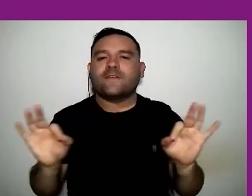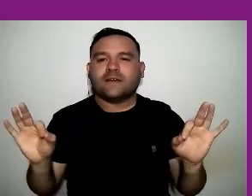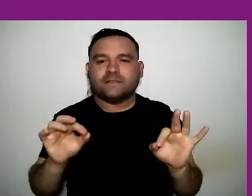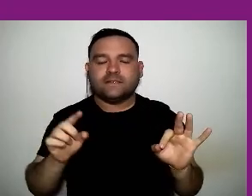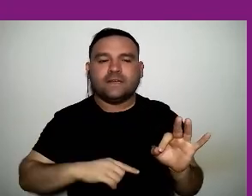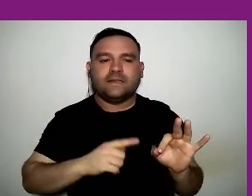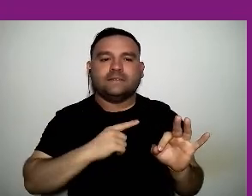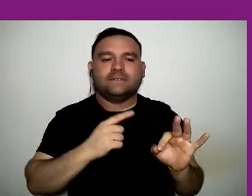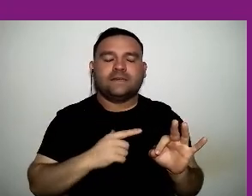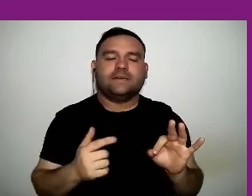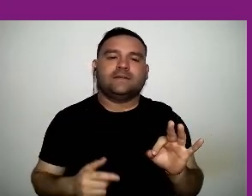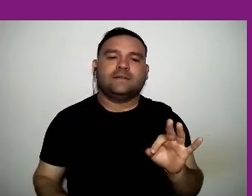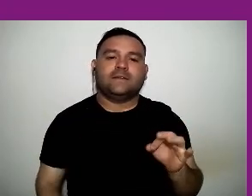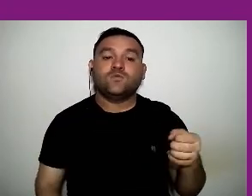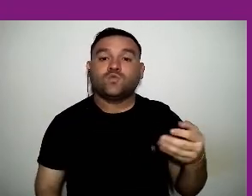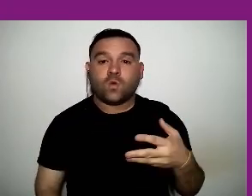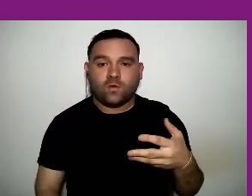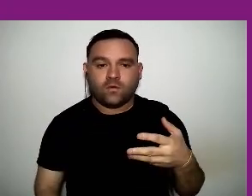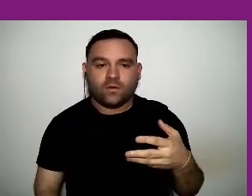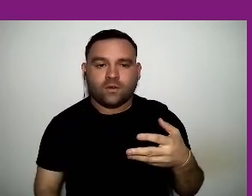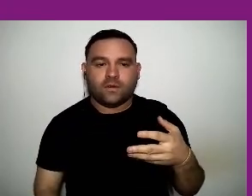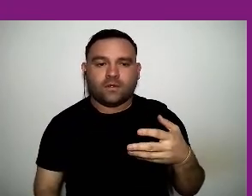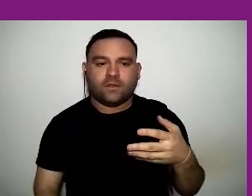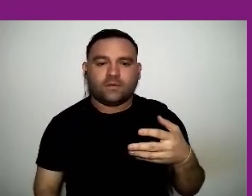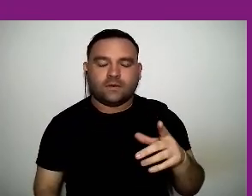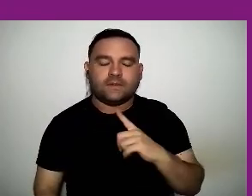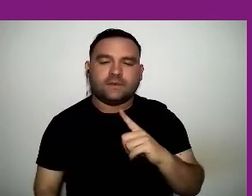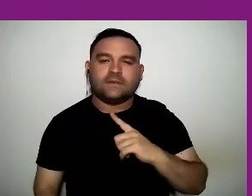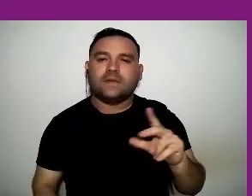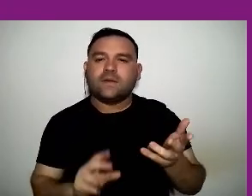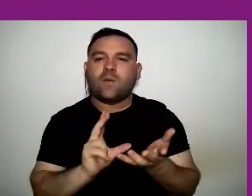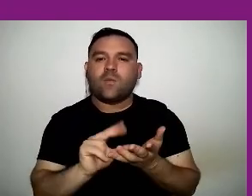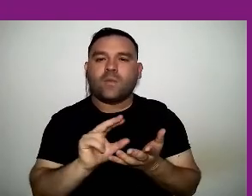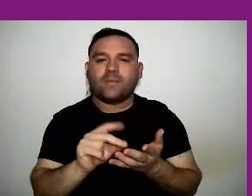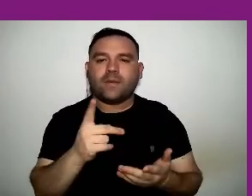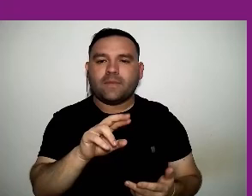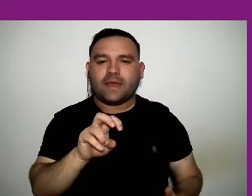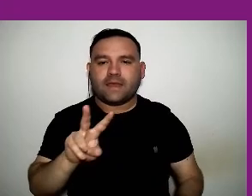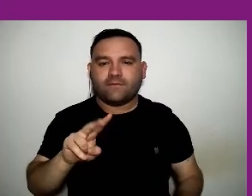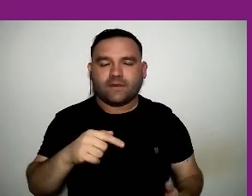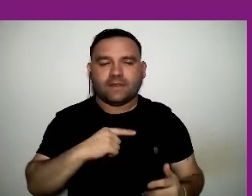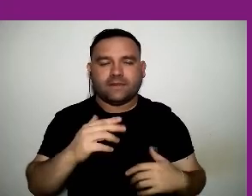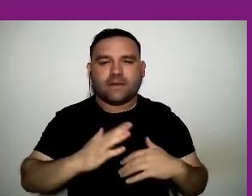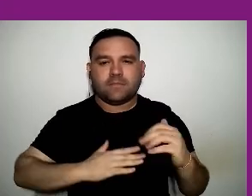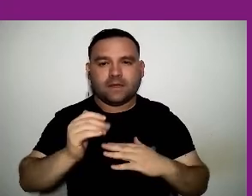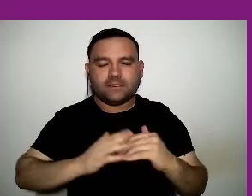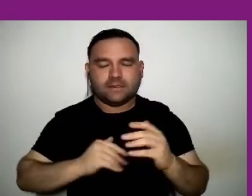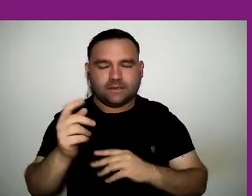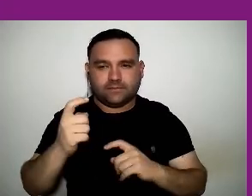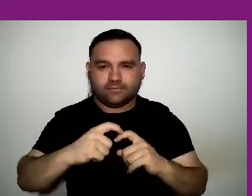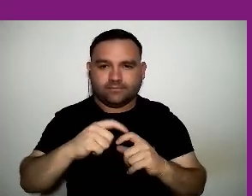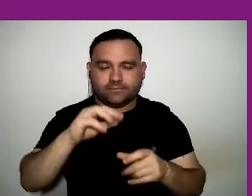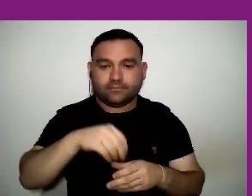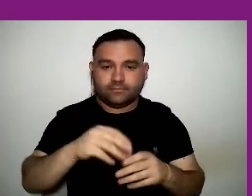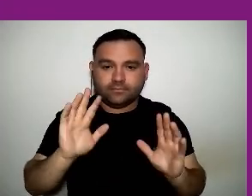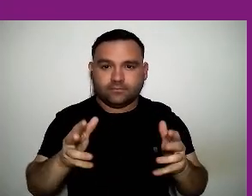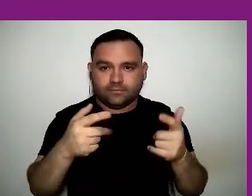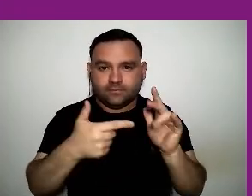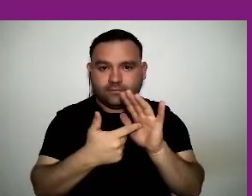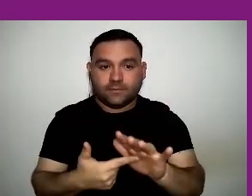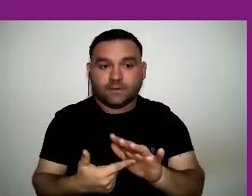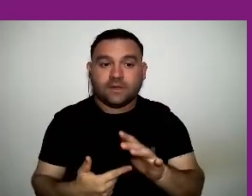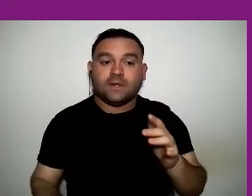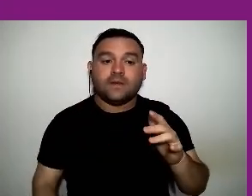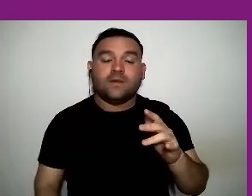um editorial recente na Critical Care Medicine sobre aquele paper do APRV na prática clínica que eu mostrei para vocês, o